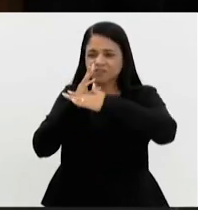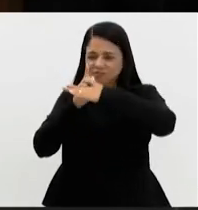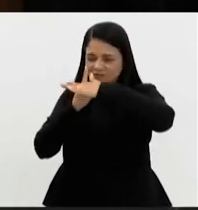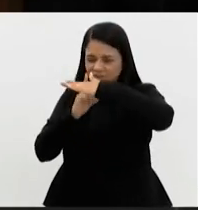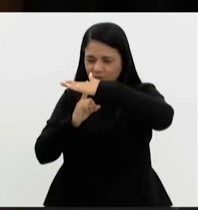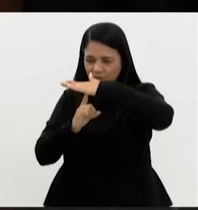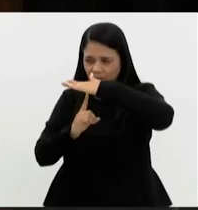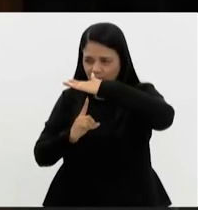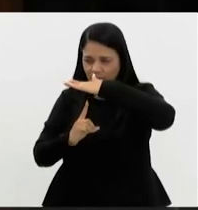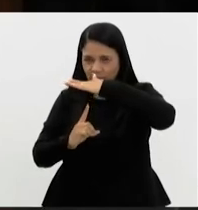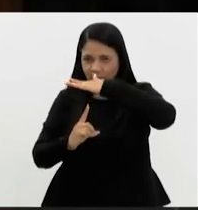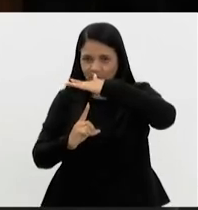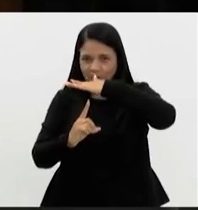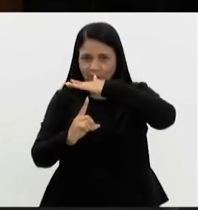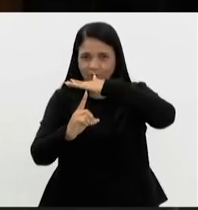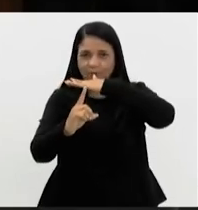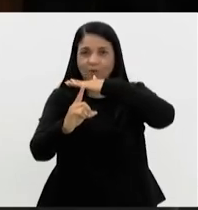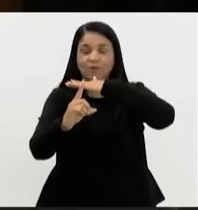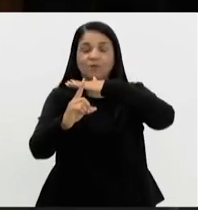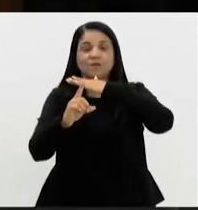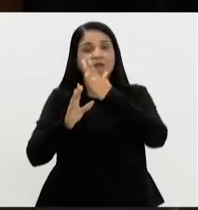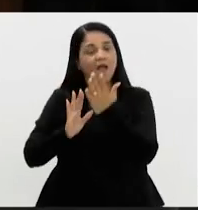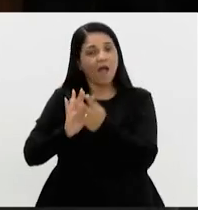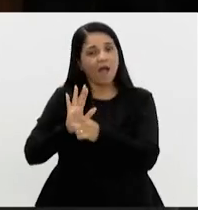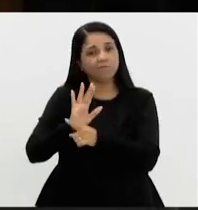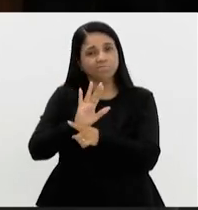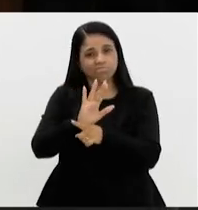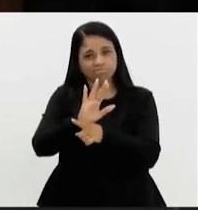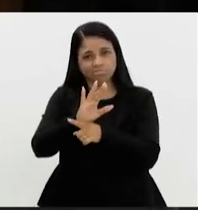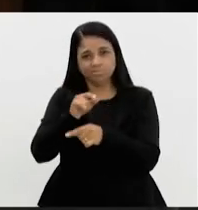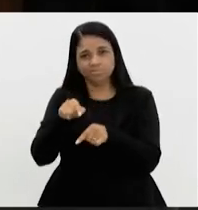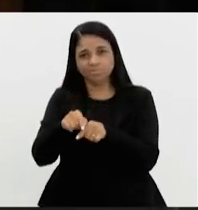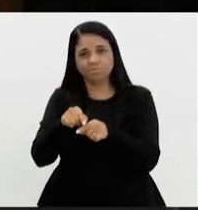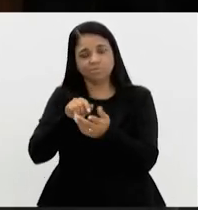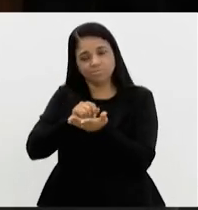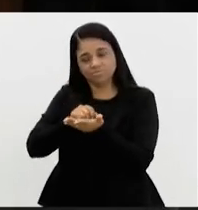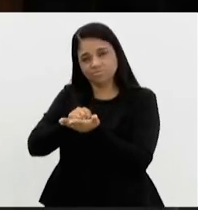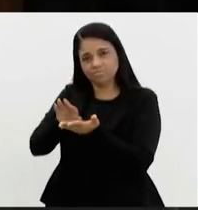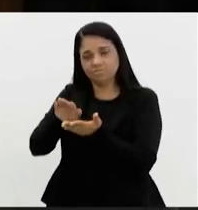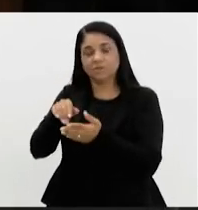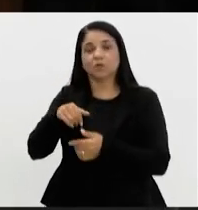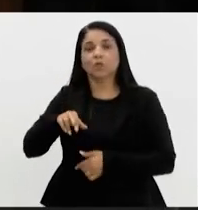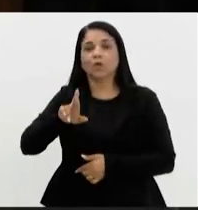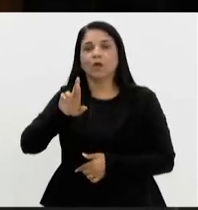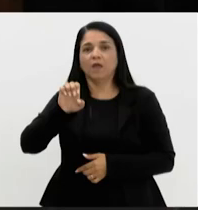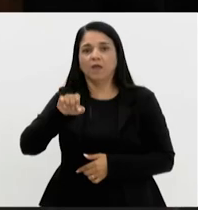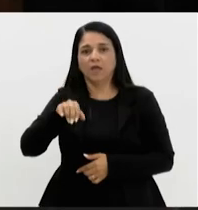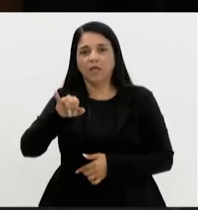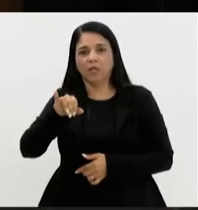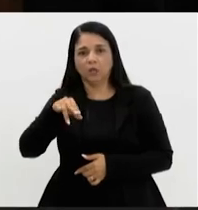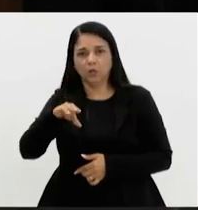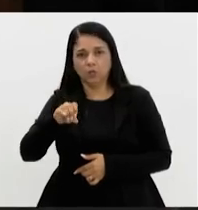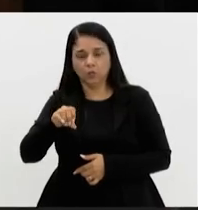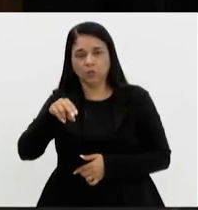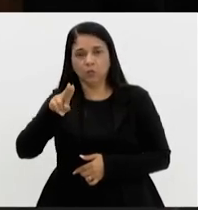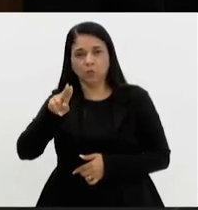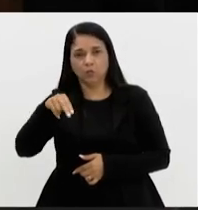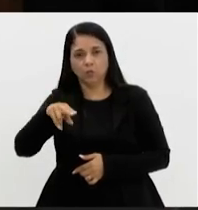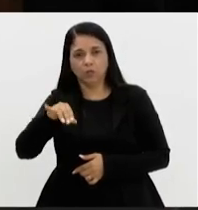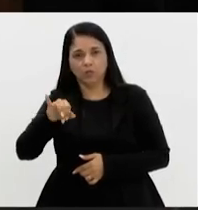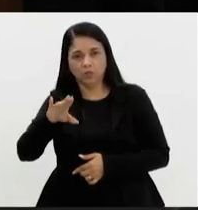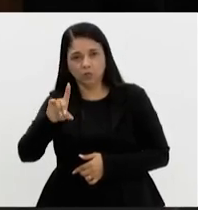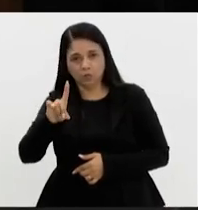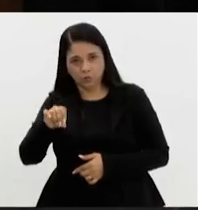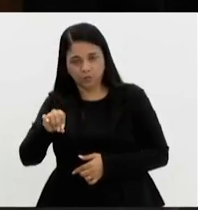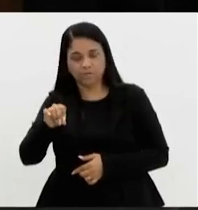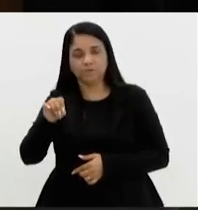que colaborou de forma decisiva com a saída do Reino Unido do bloco da União Europeia eh Esse foi